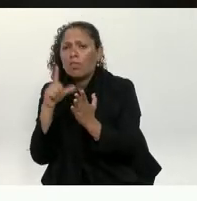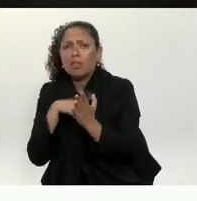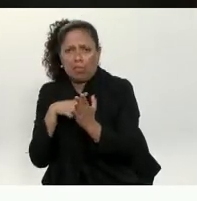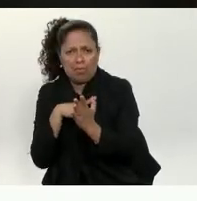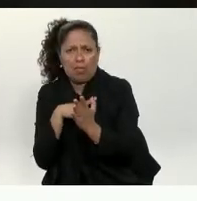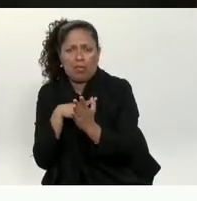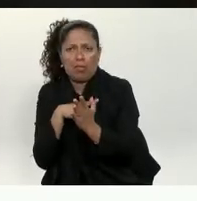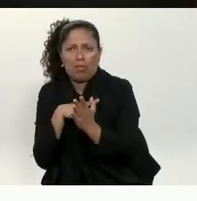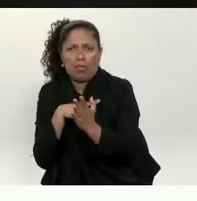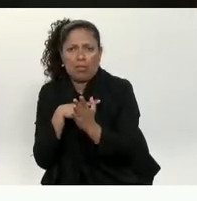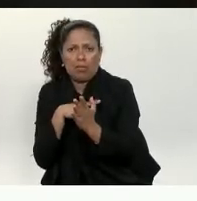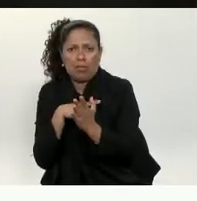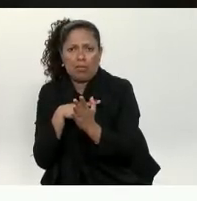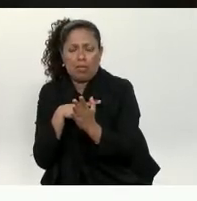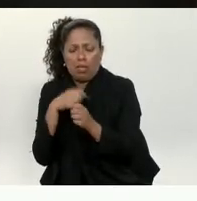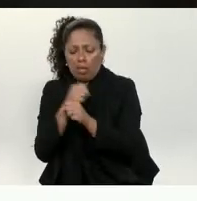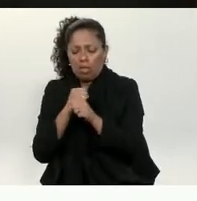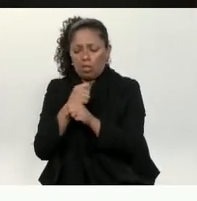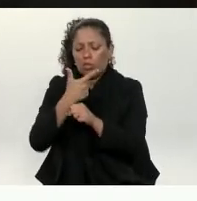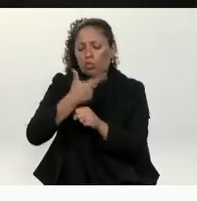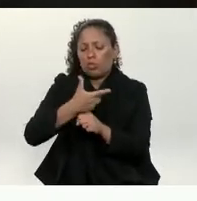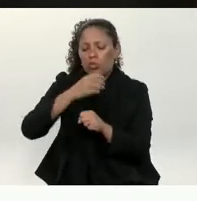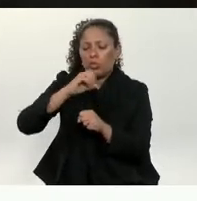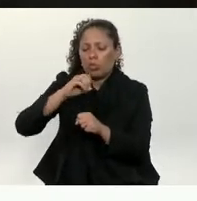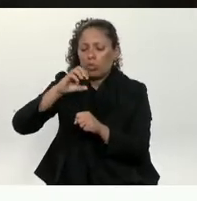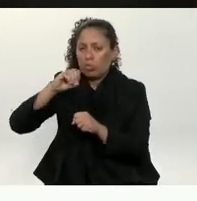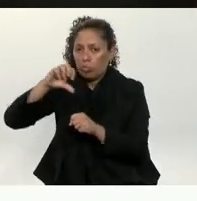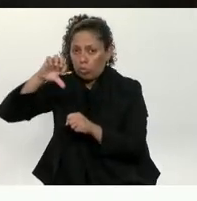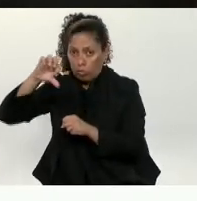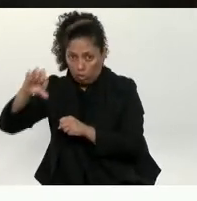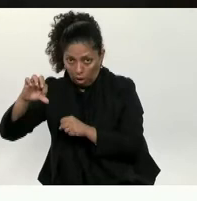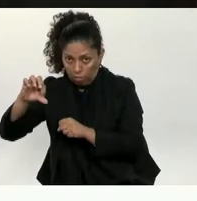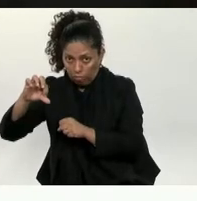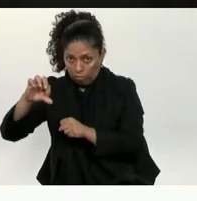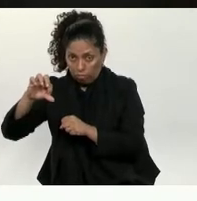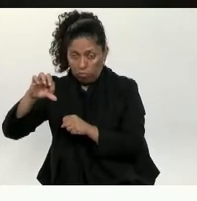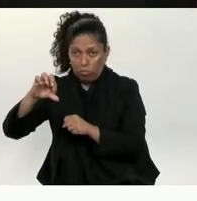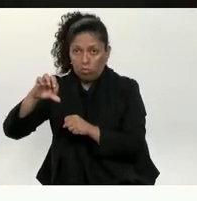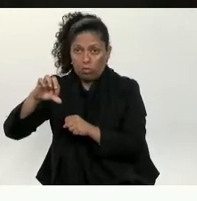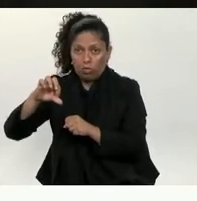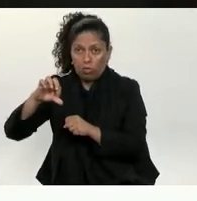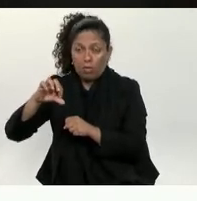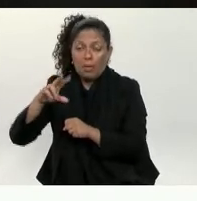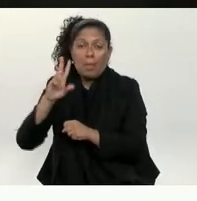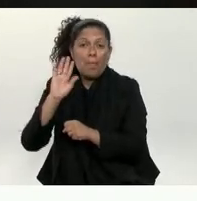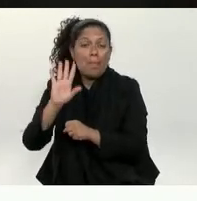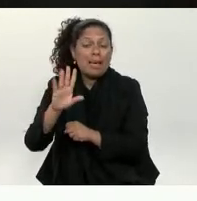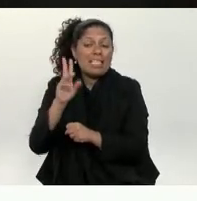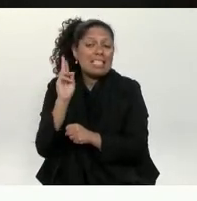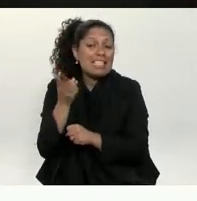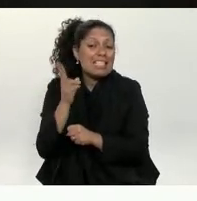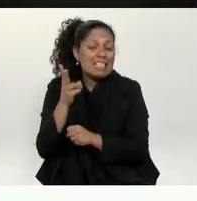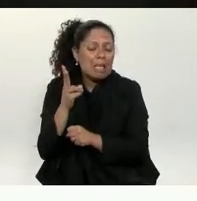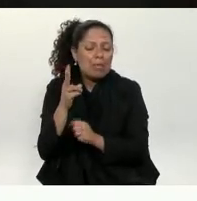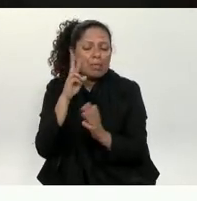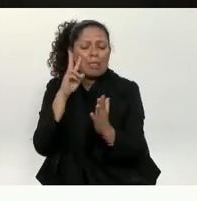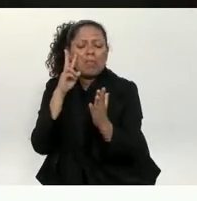teria que ter chegado em 2009 por um planejamento anterior, e toda vez que há